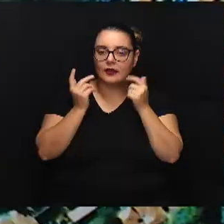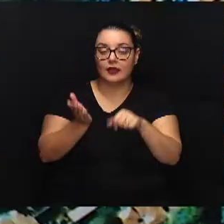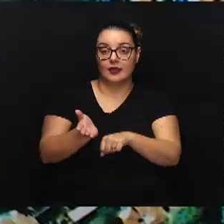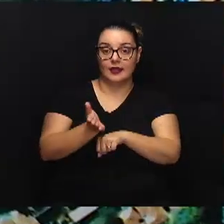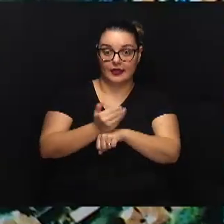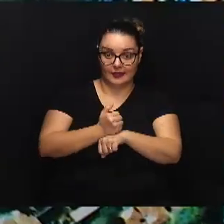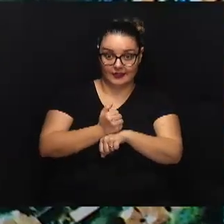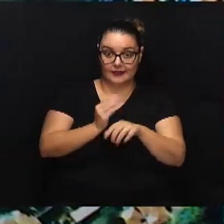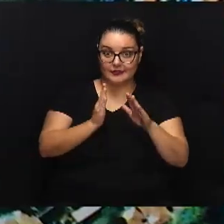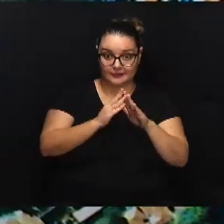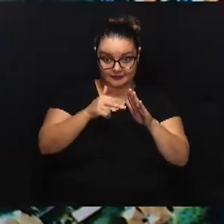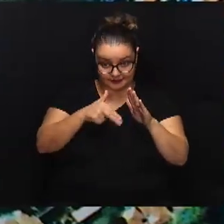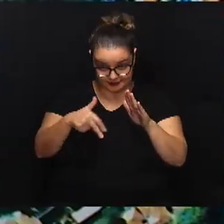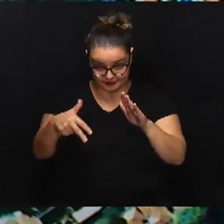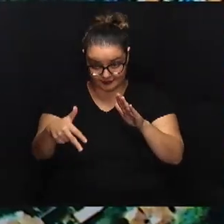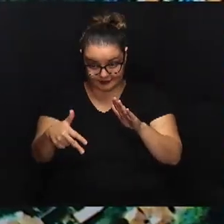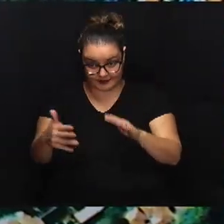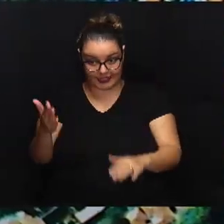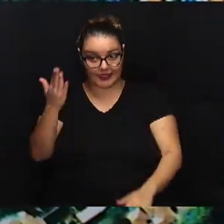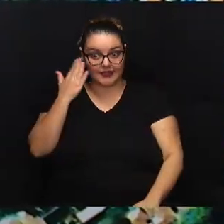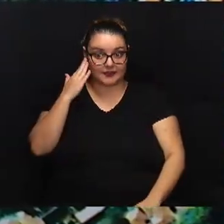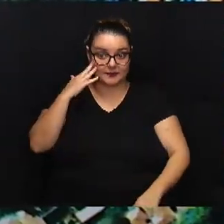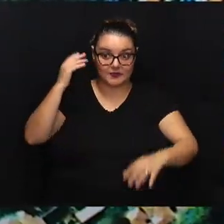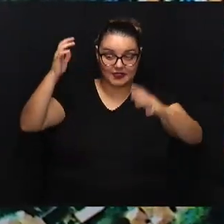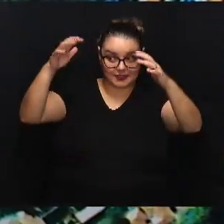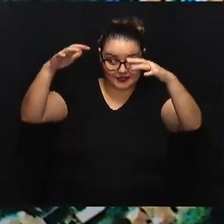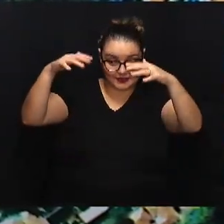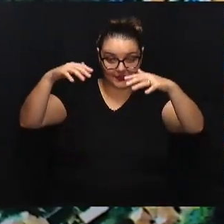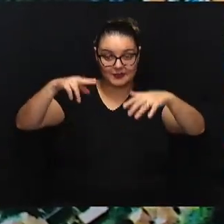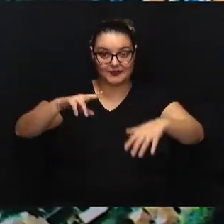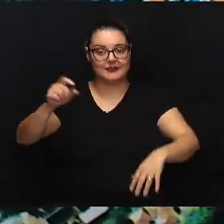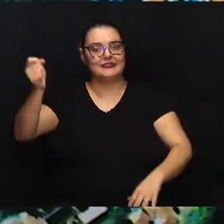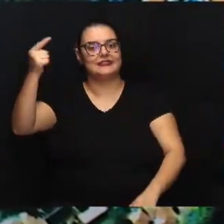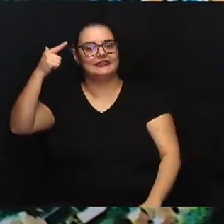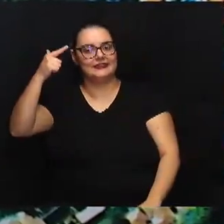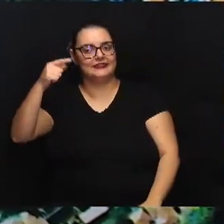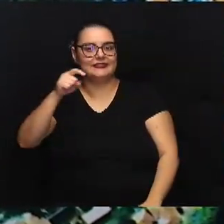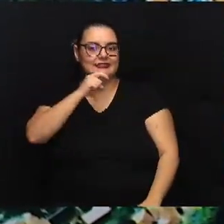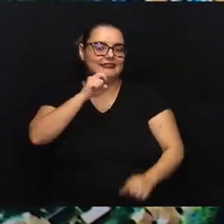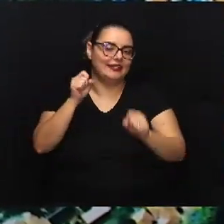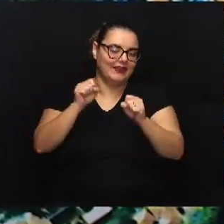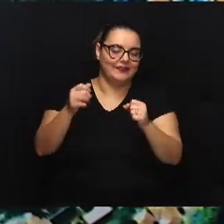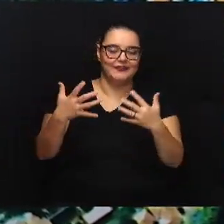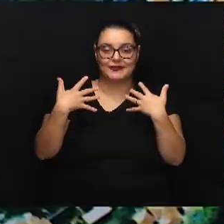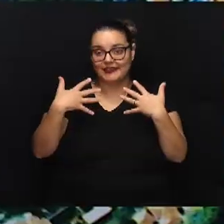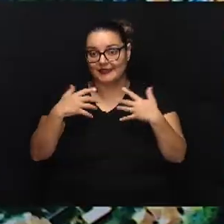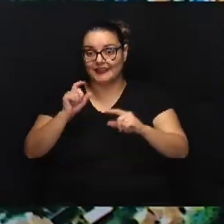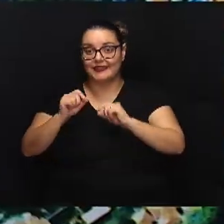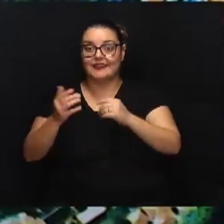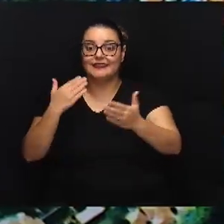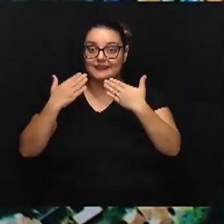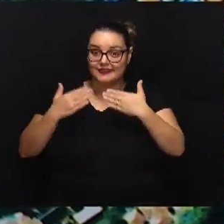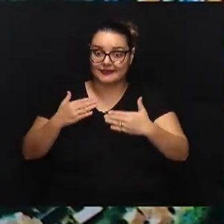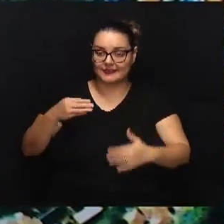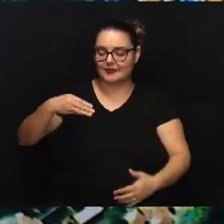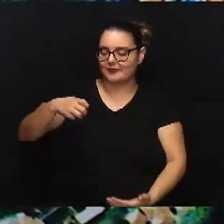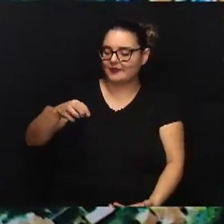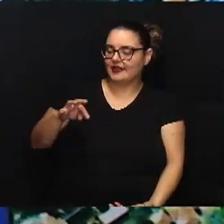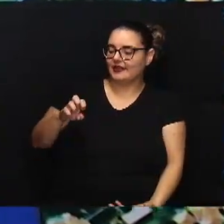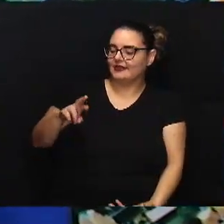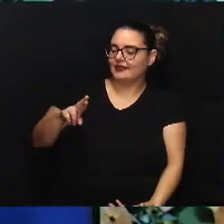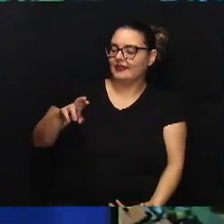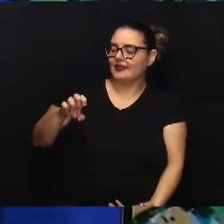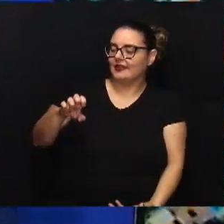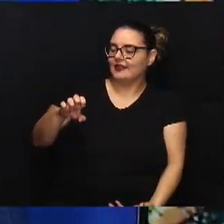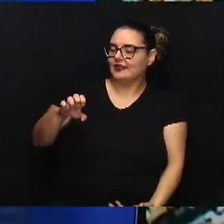de sair de casa, para saber se vai chover, se vai fazer sol. Então, quem vai falar comigo sobre meteorologia